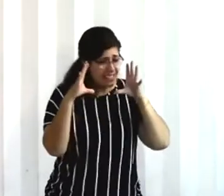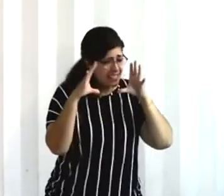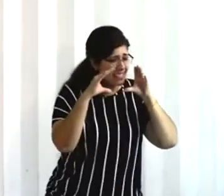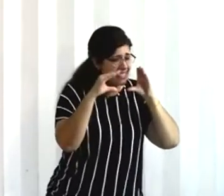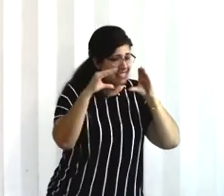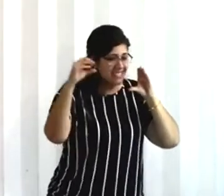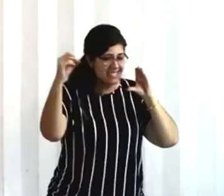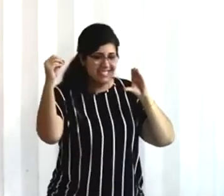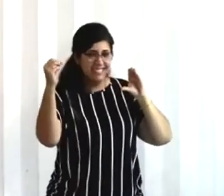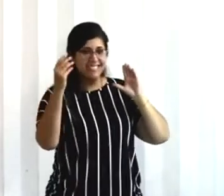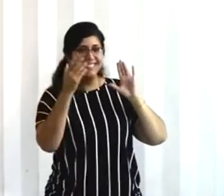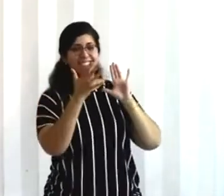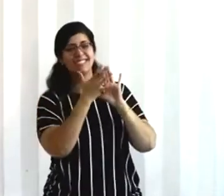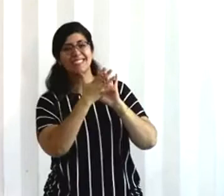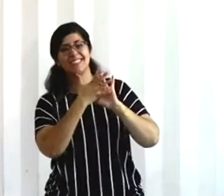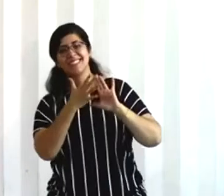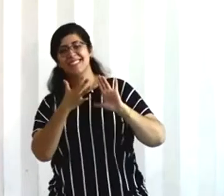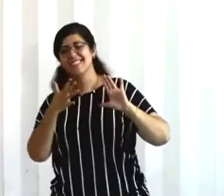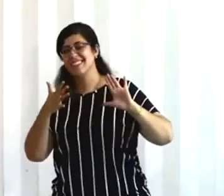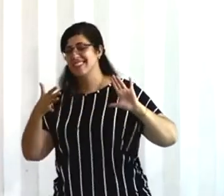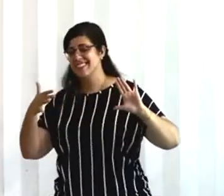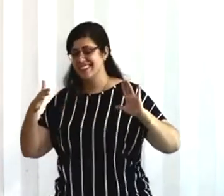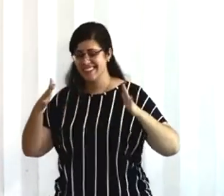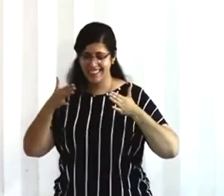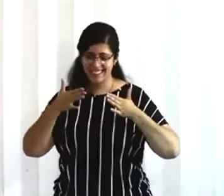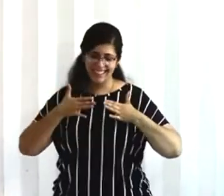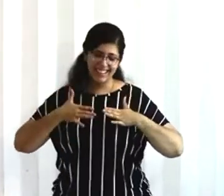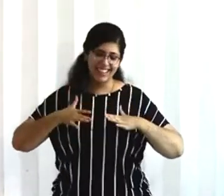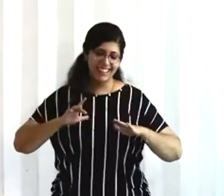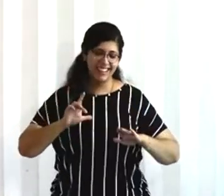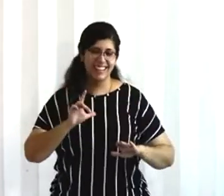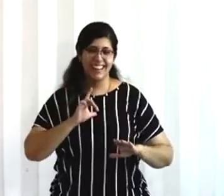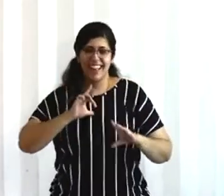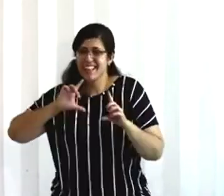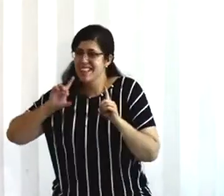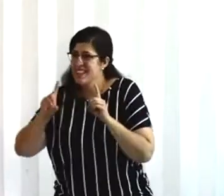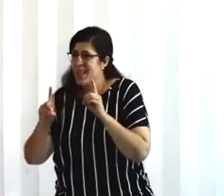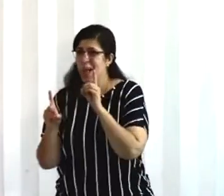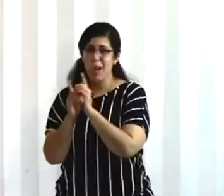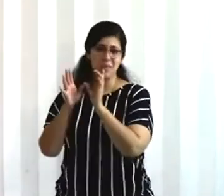E o texto continua, e o texto traz aí o